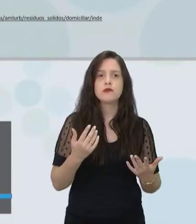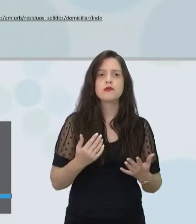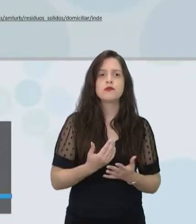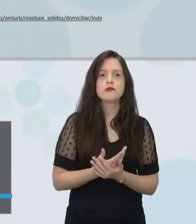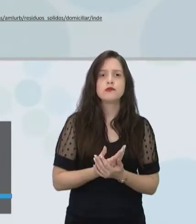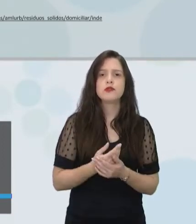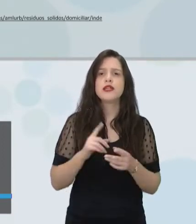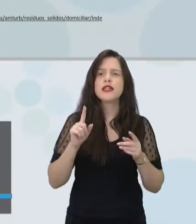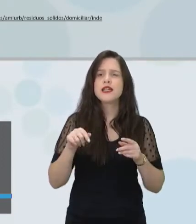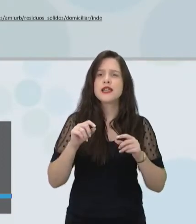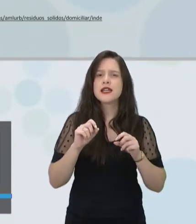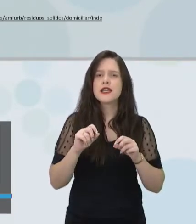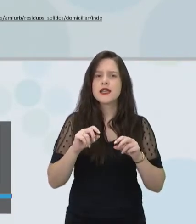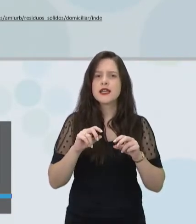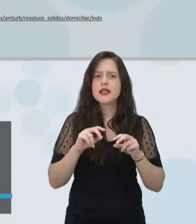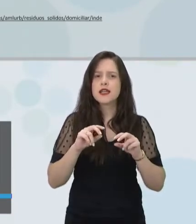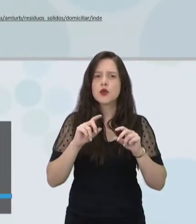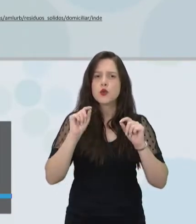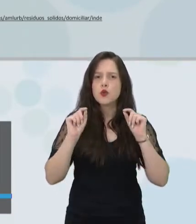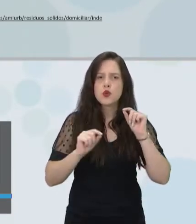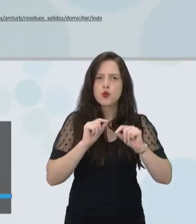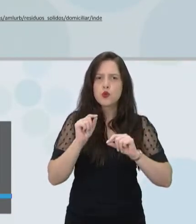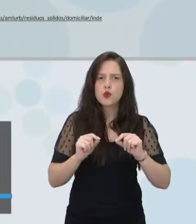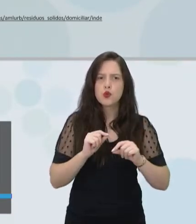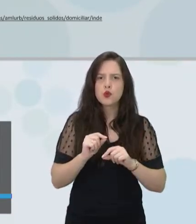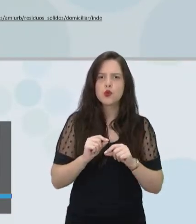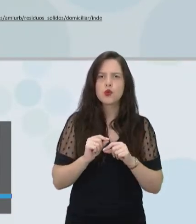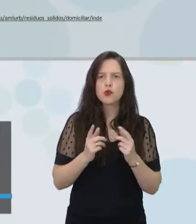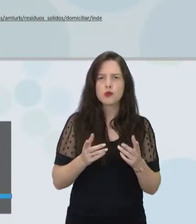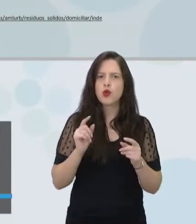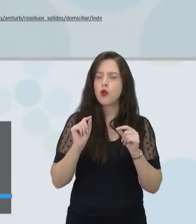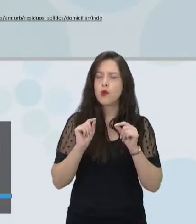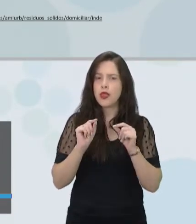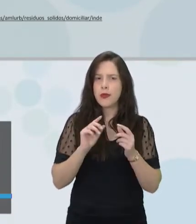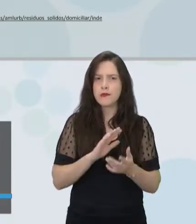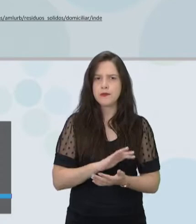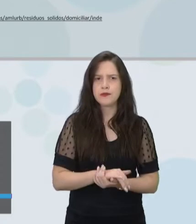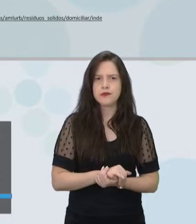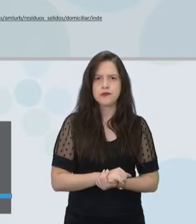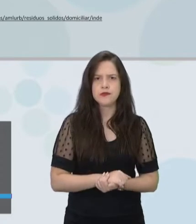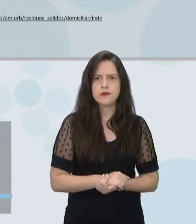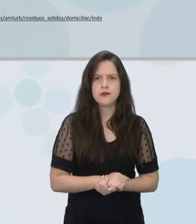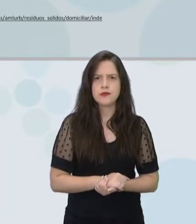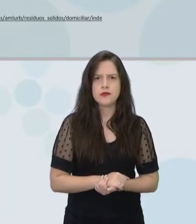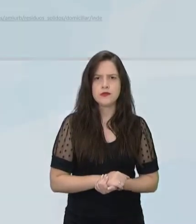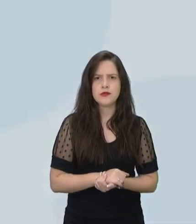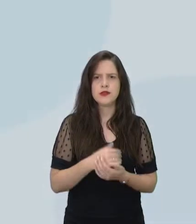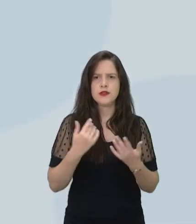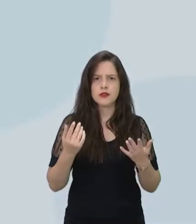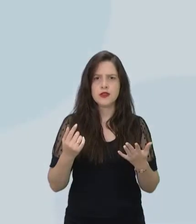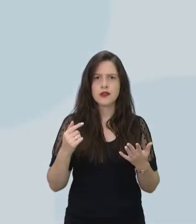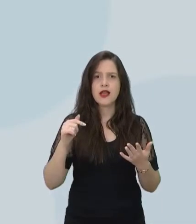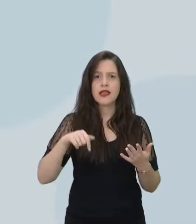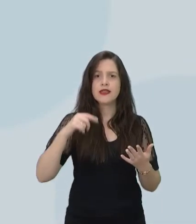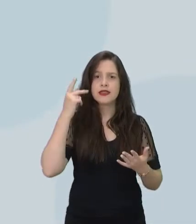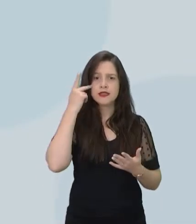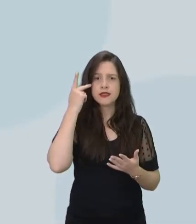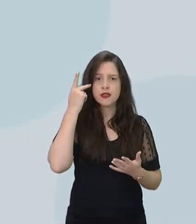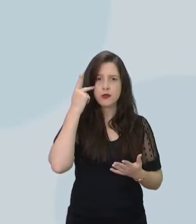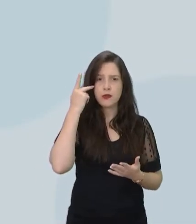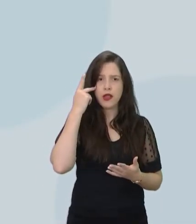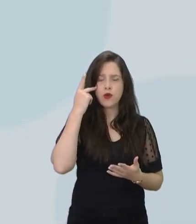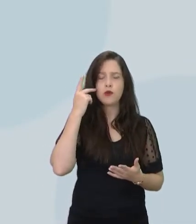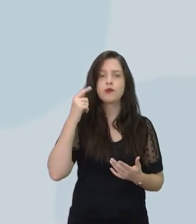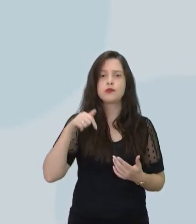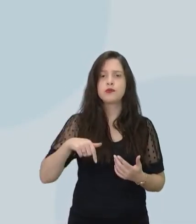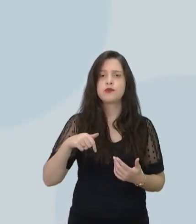gerar exatamente aquela questão que a gente já vem falando sobre o lixo, que é o quê? Bom, esse dado aqui, gente, é da cidade de São Paulo. E a cidade de